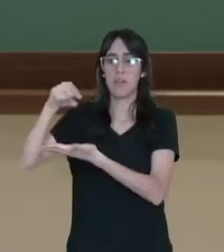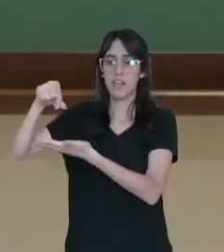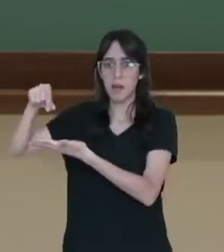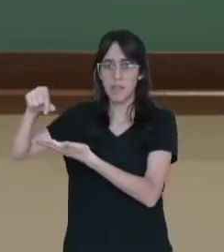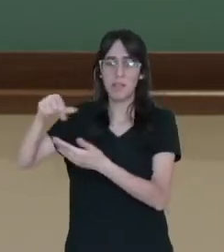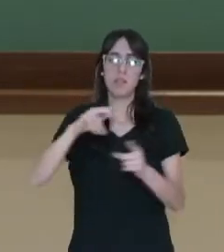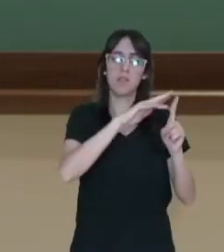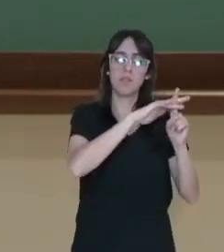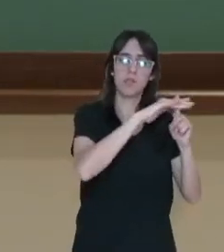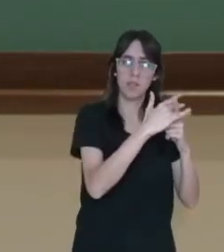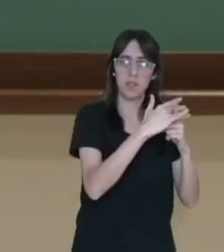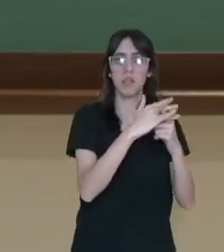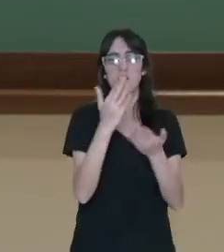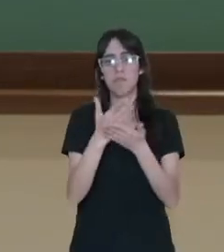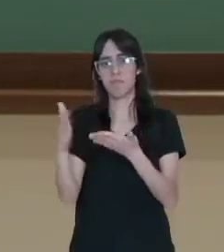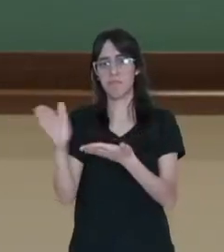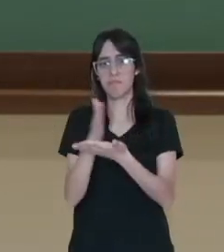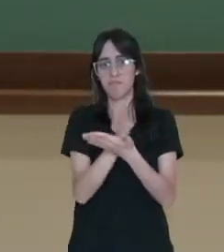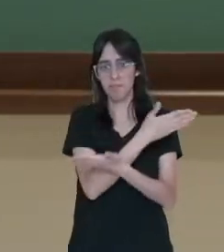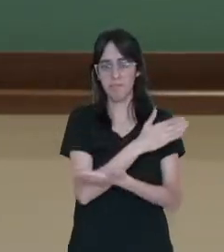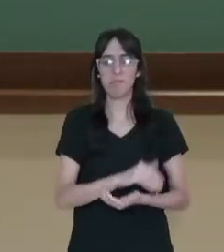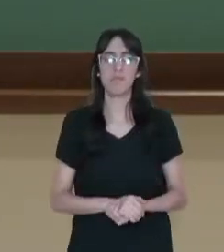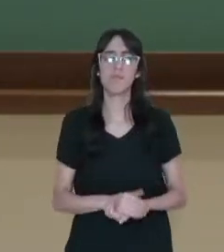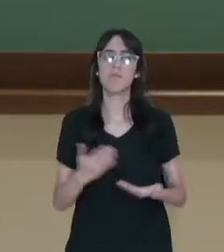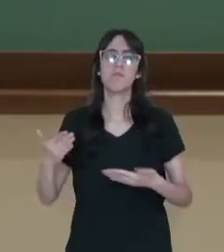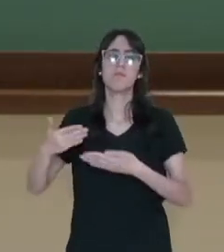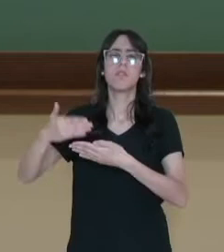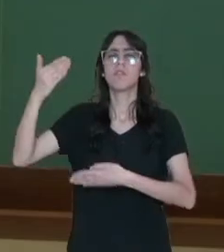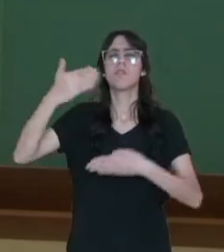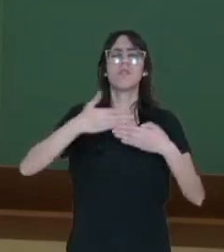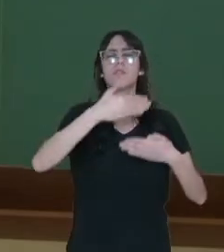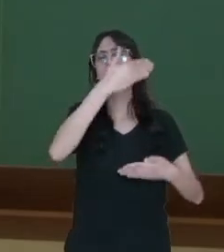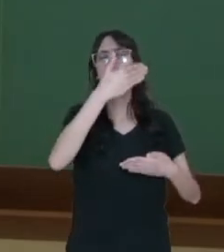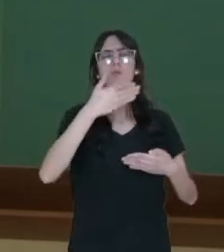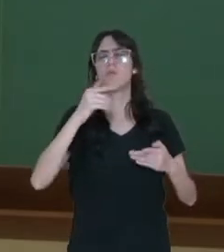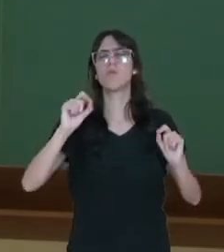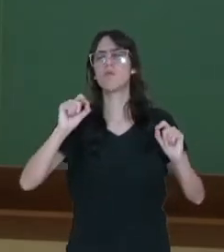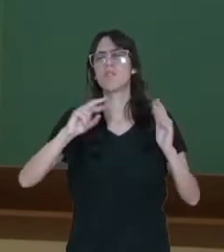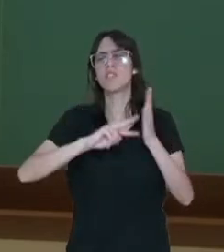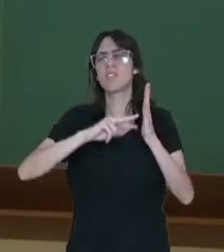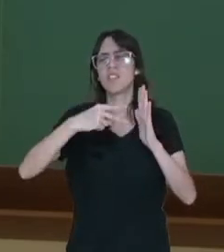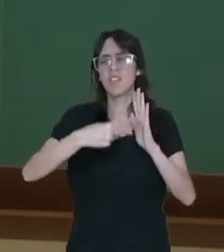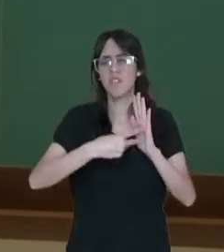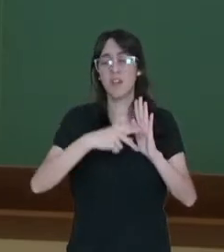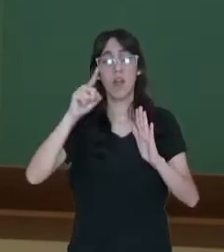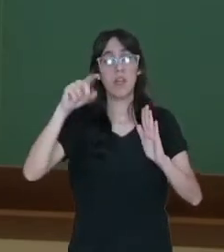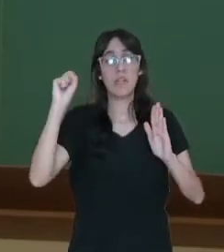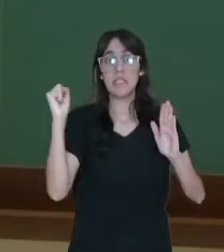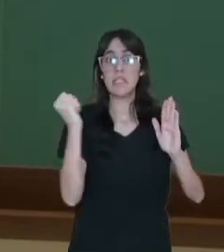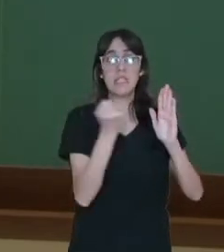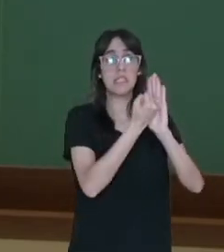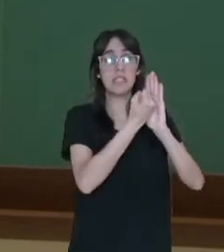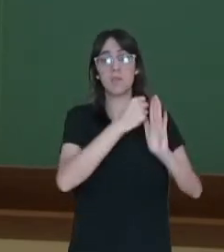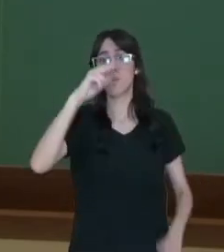capitalista, ocidental. O que o muro simbolizava para o mundo? Ele se tornou o símbolo